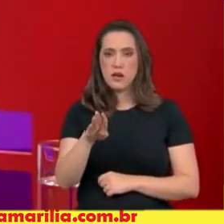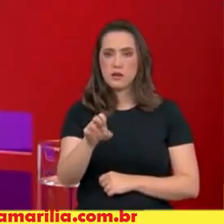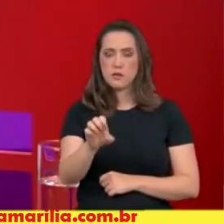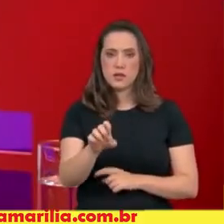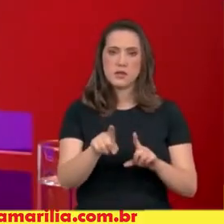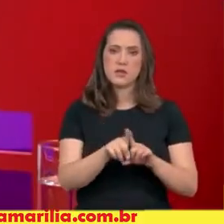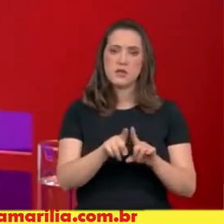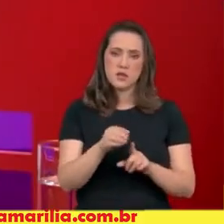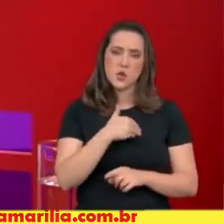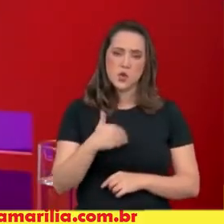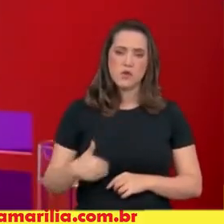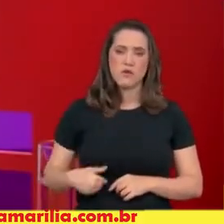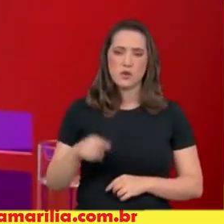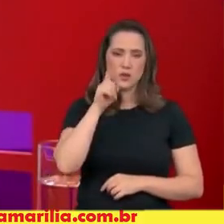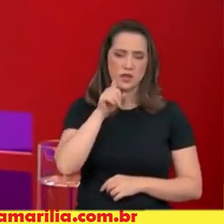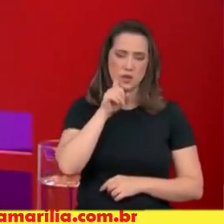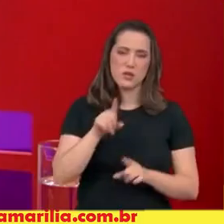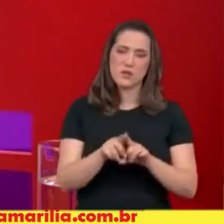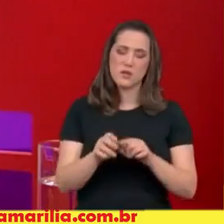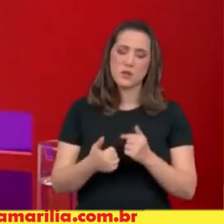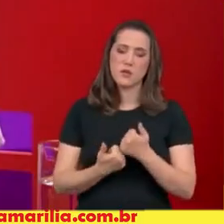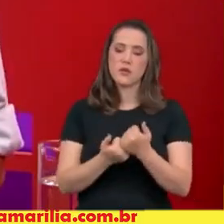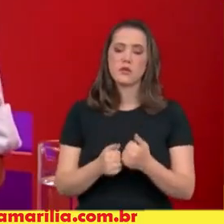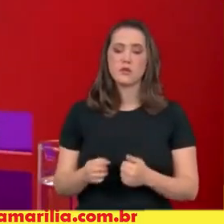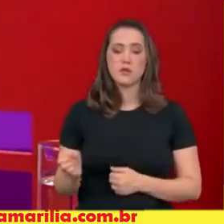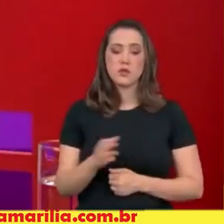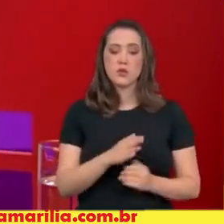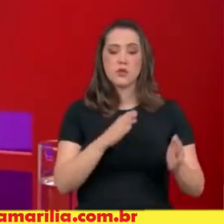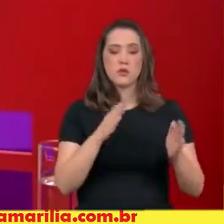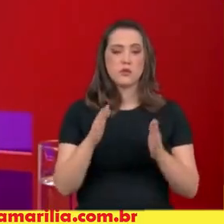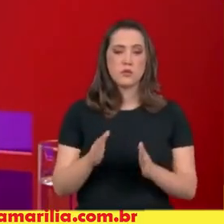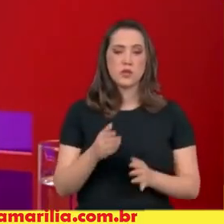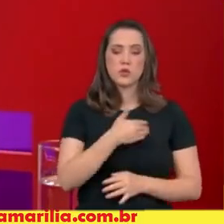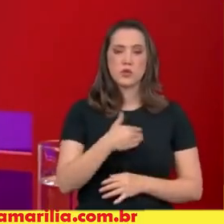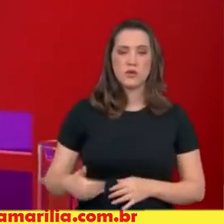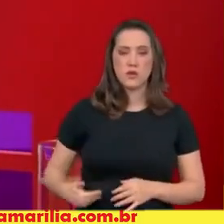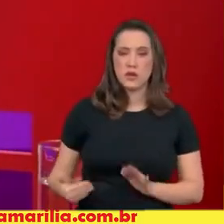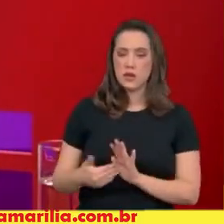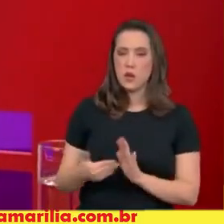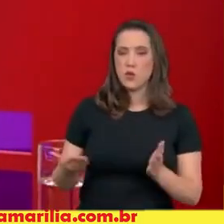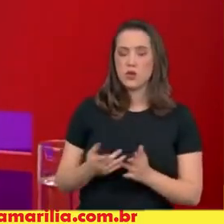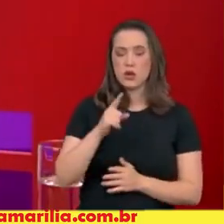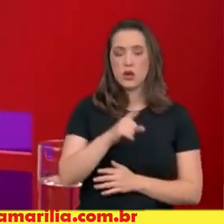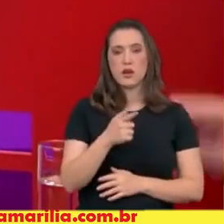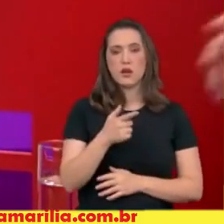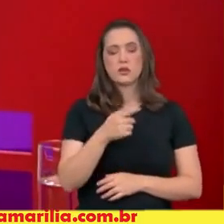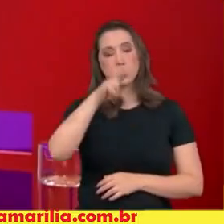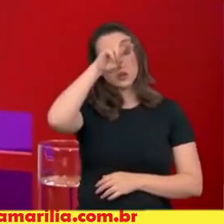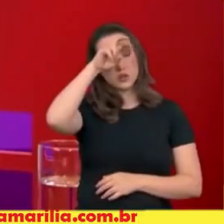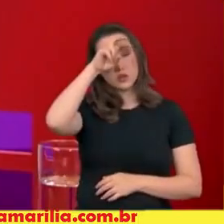Unidos apoiou. E aí, esse novo governo, que é o governo que está no poder até agora no Egito, parte para a